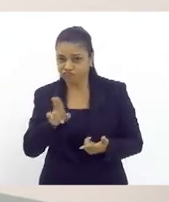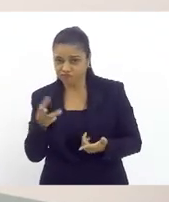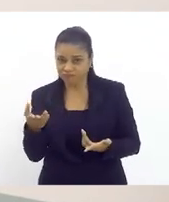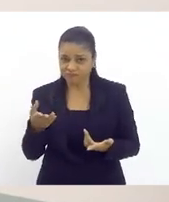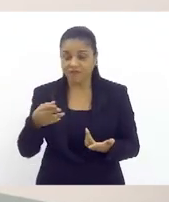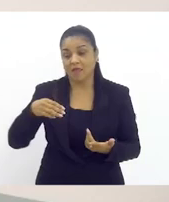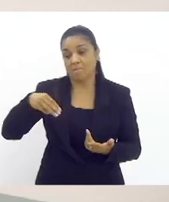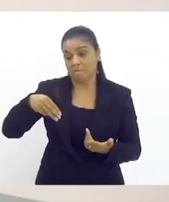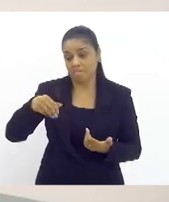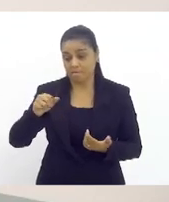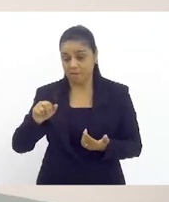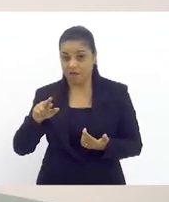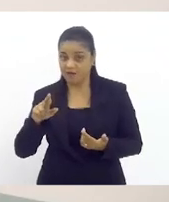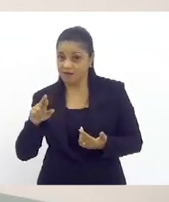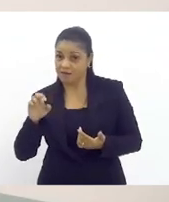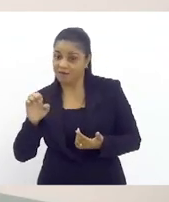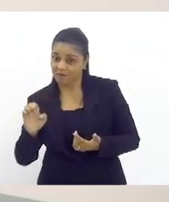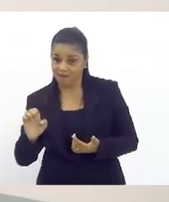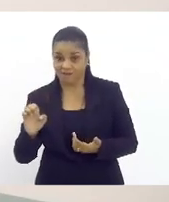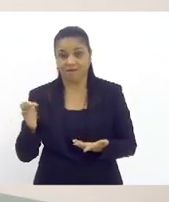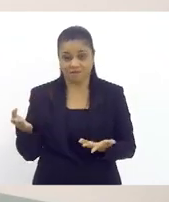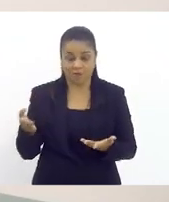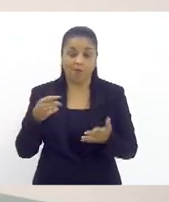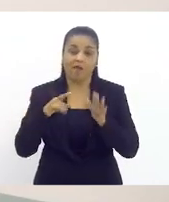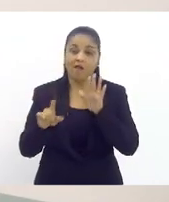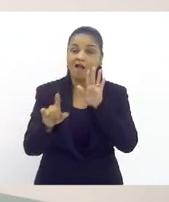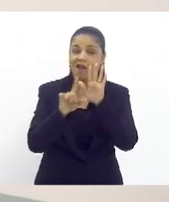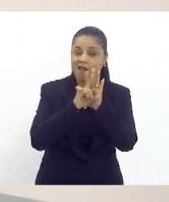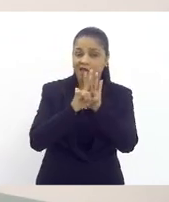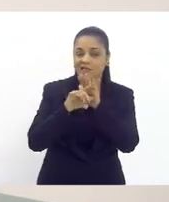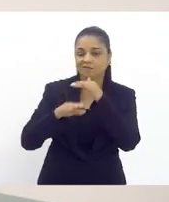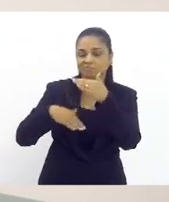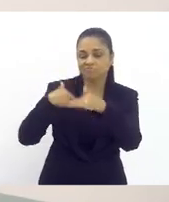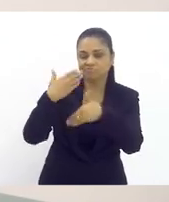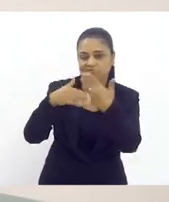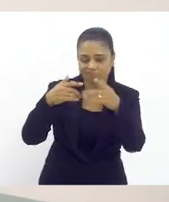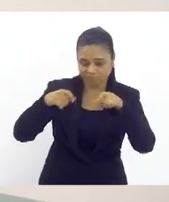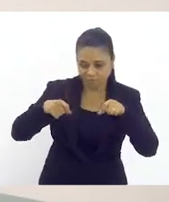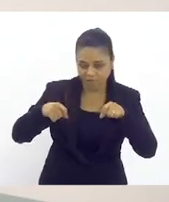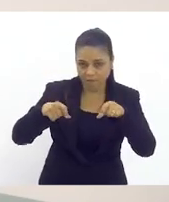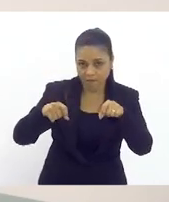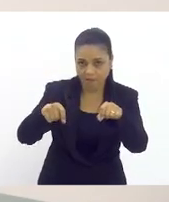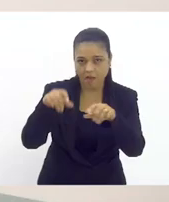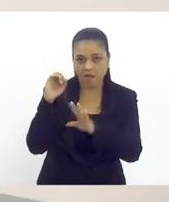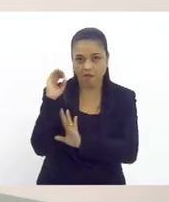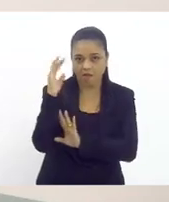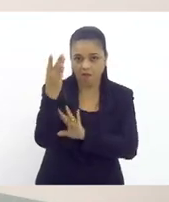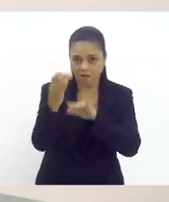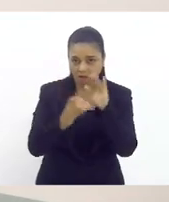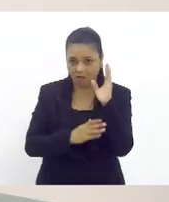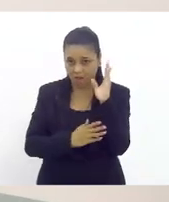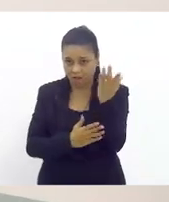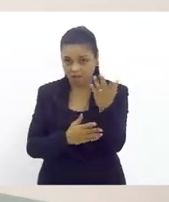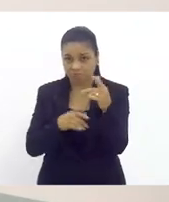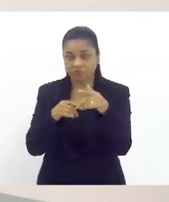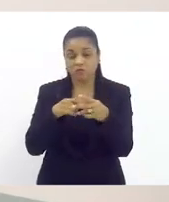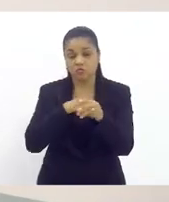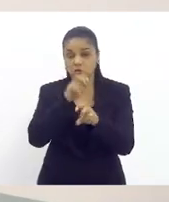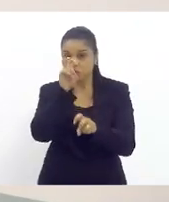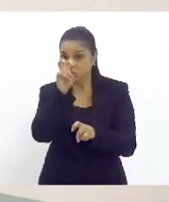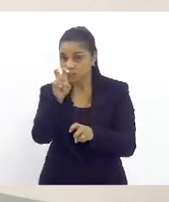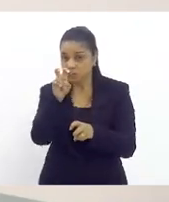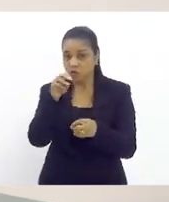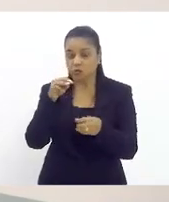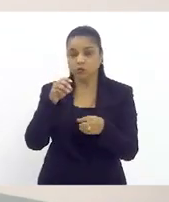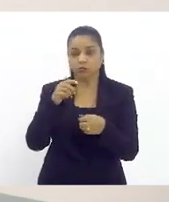a preocupação é o seguinte a partir da lei do desenvolvimento Florestal os cinco distritos né é serão alvo